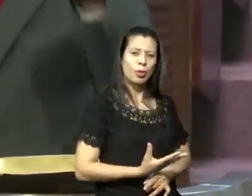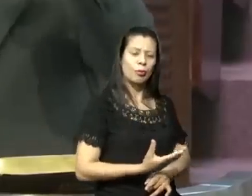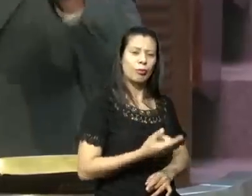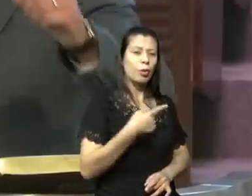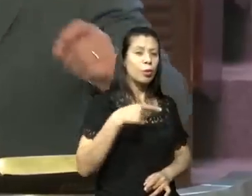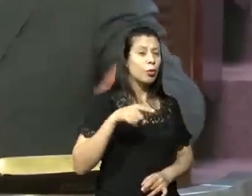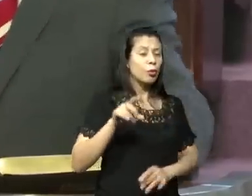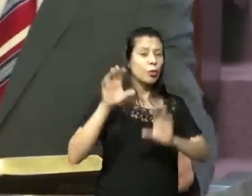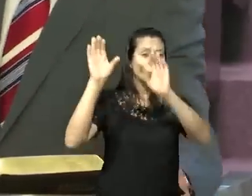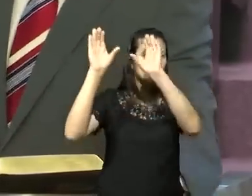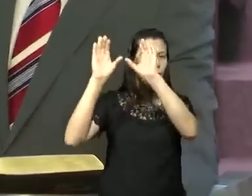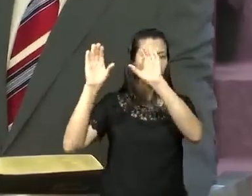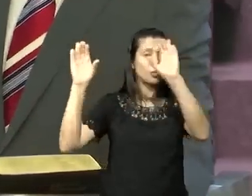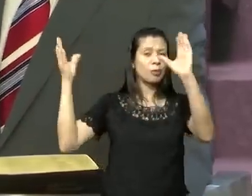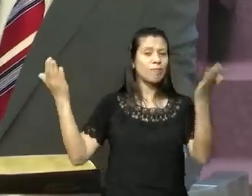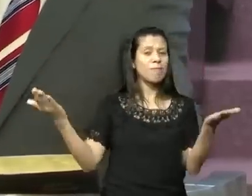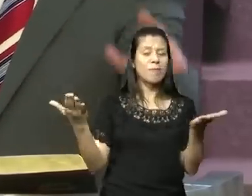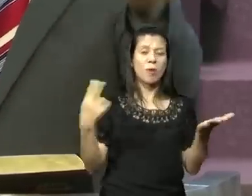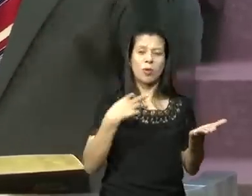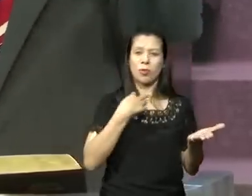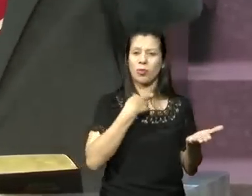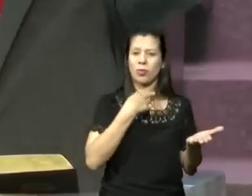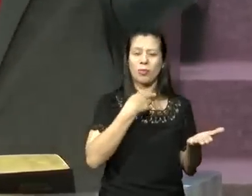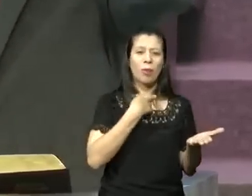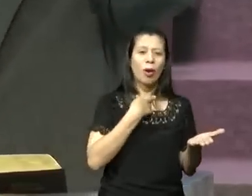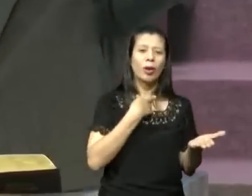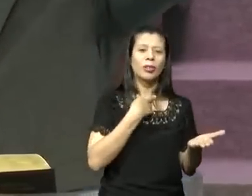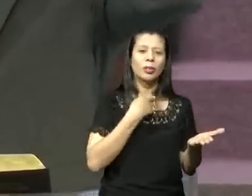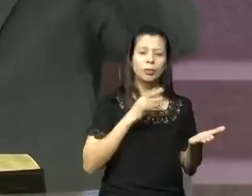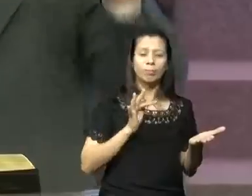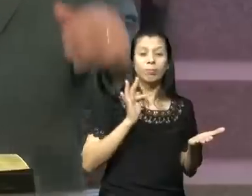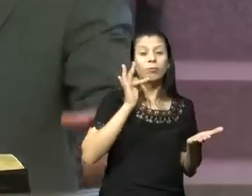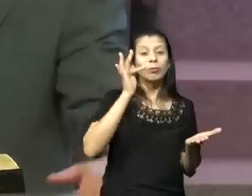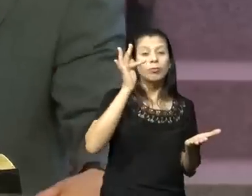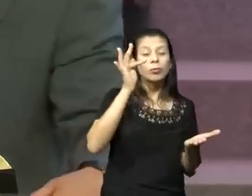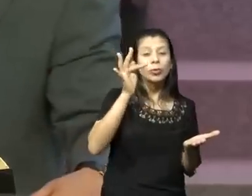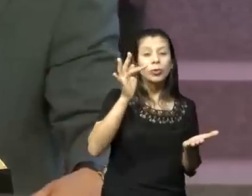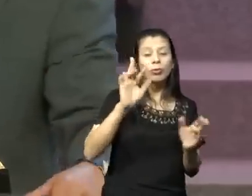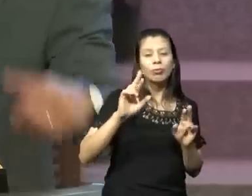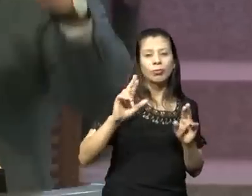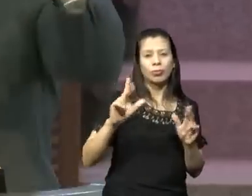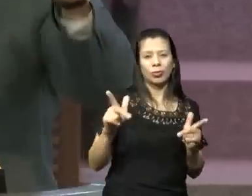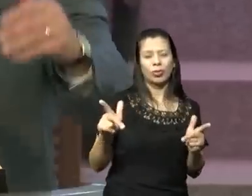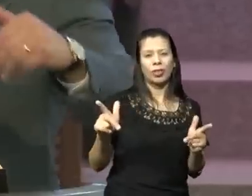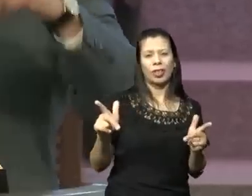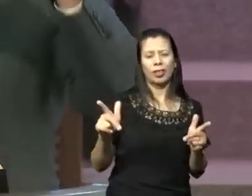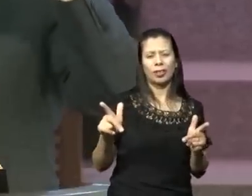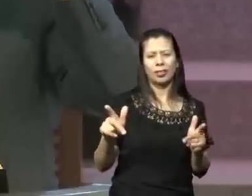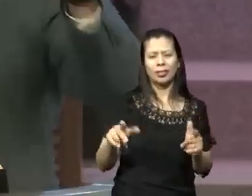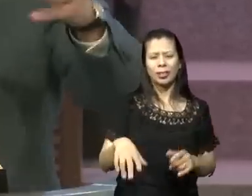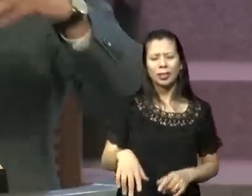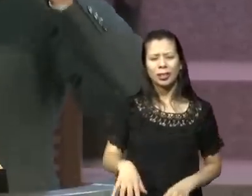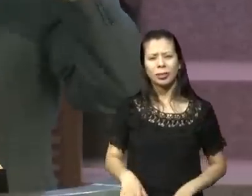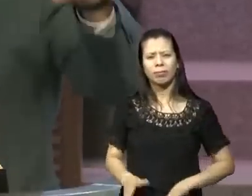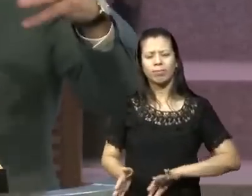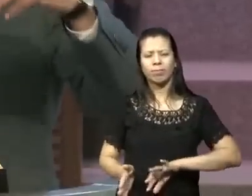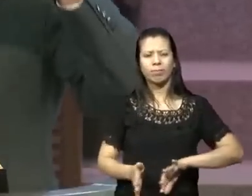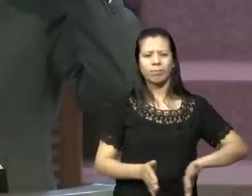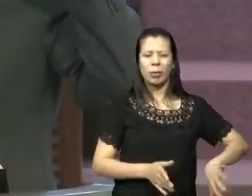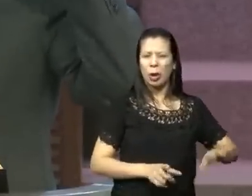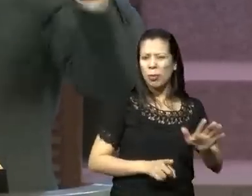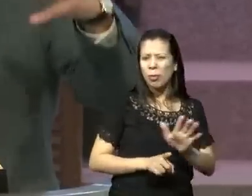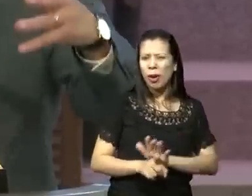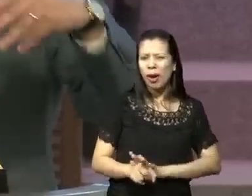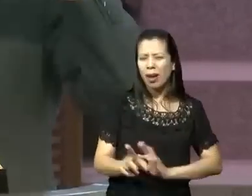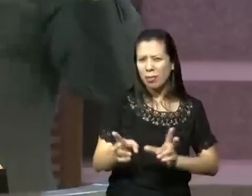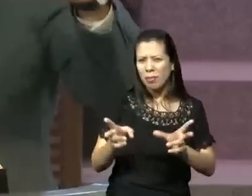Será que você não percebe que o espírito santo de Deus está sendo retirado gradualmente deste mundo calamidades miséria guerras